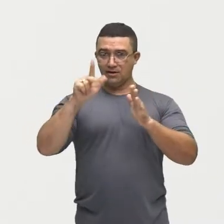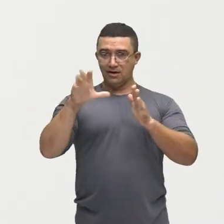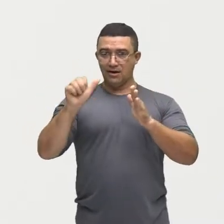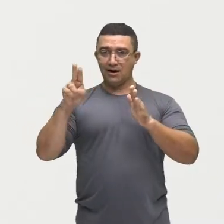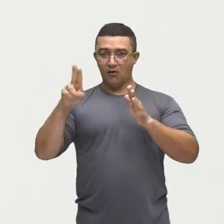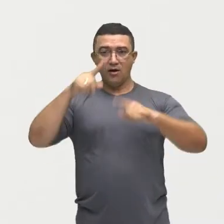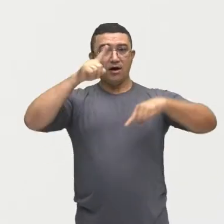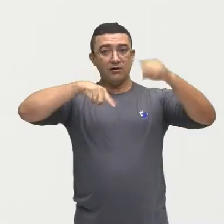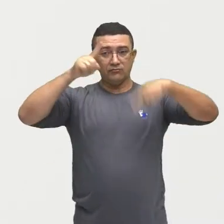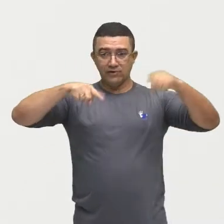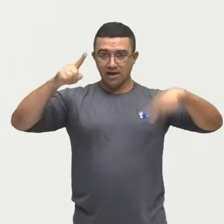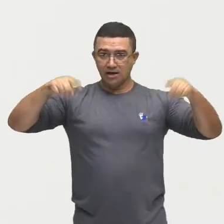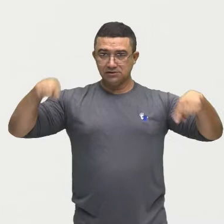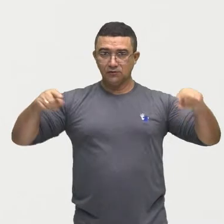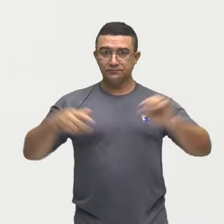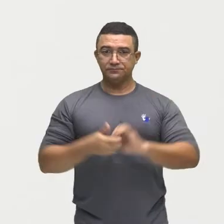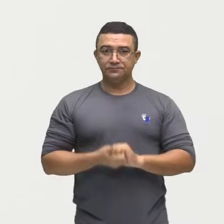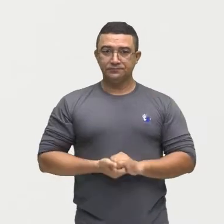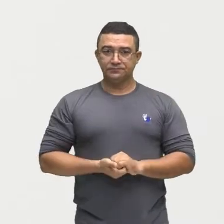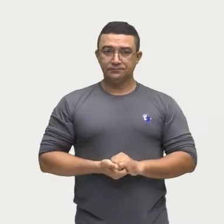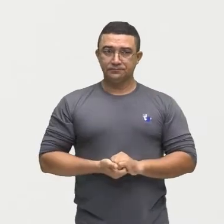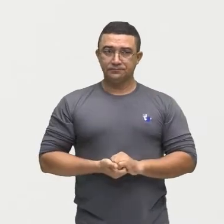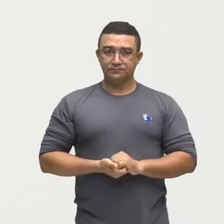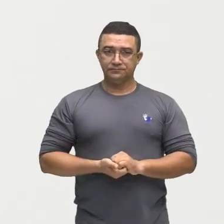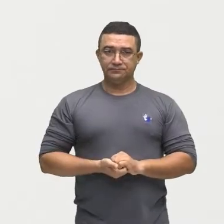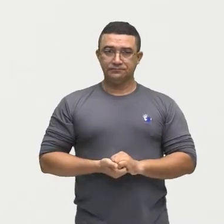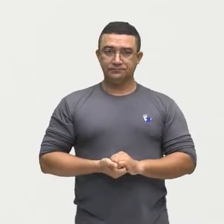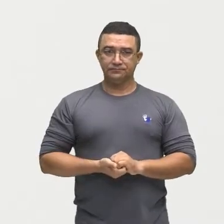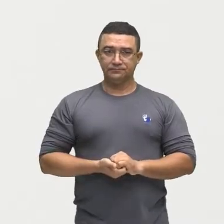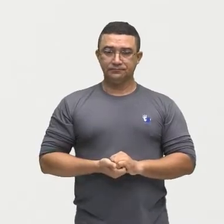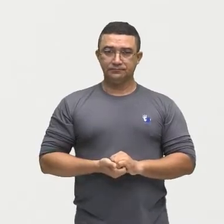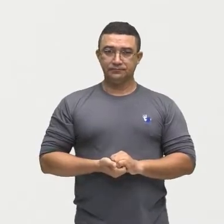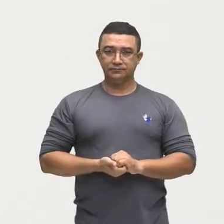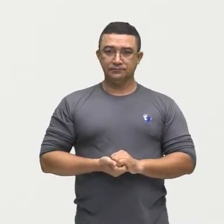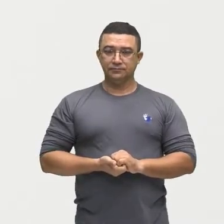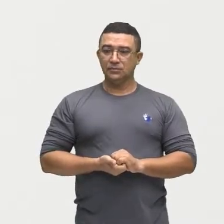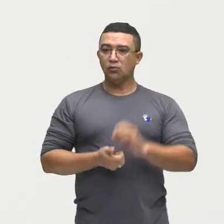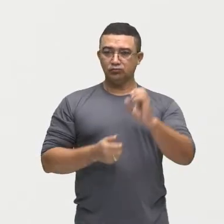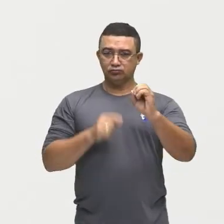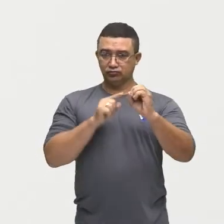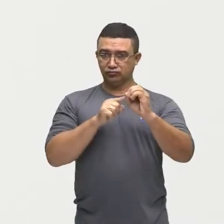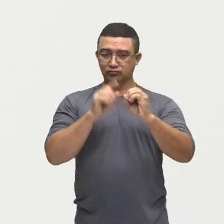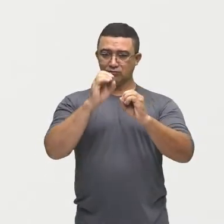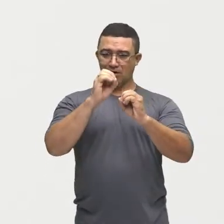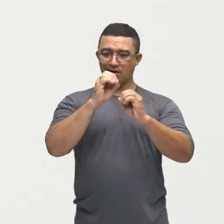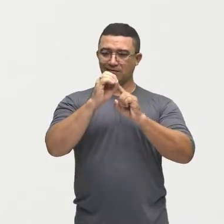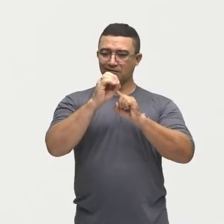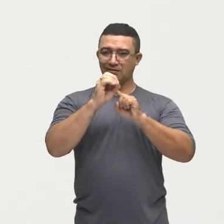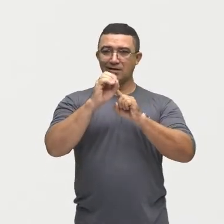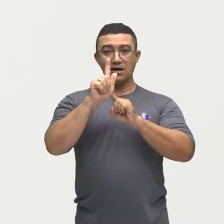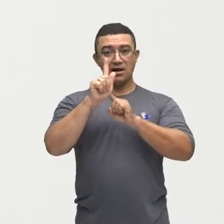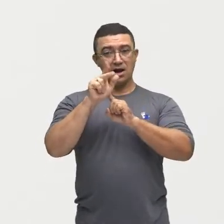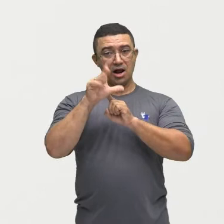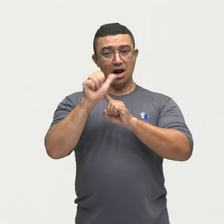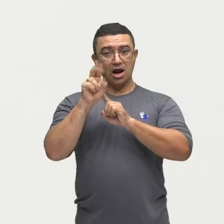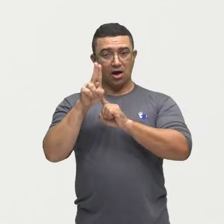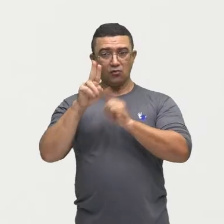essa bolinha aqui do lado, vou colocar aqui, de 0, essa bolinha aqui significa graus,